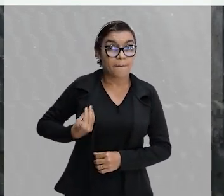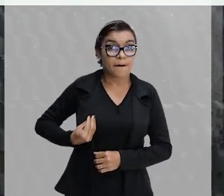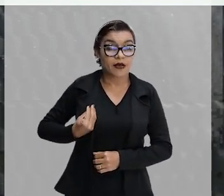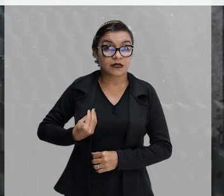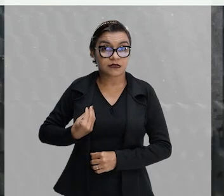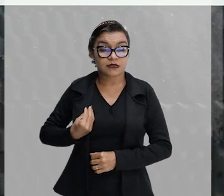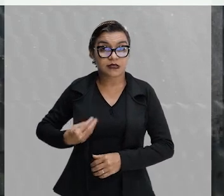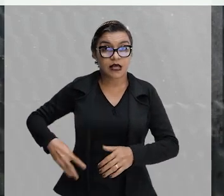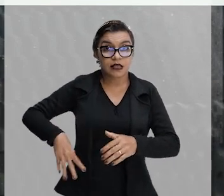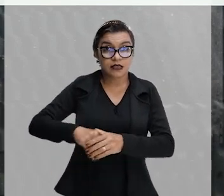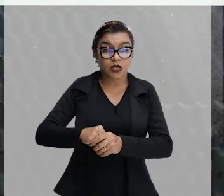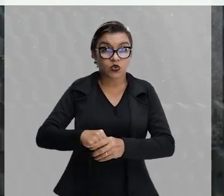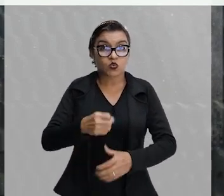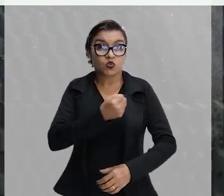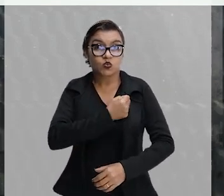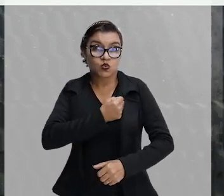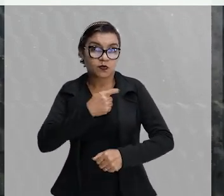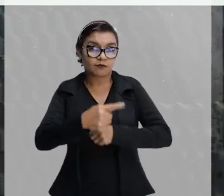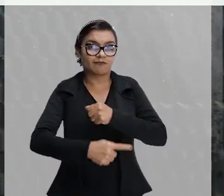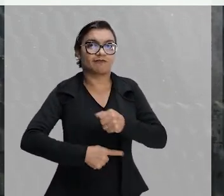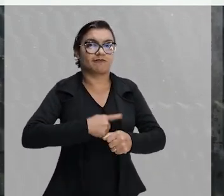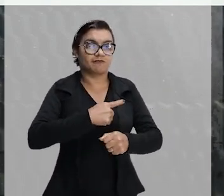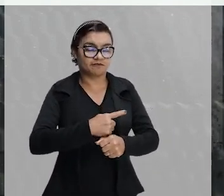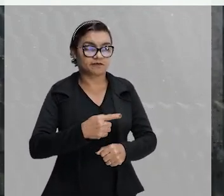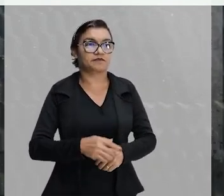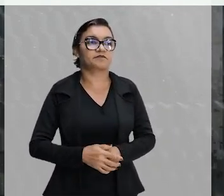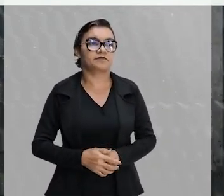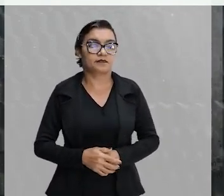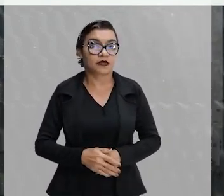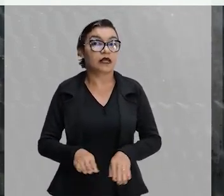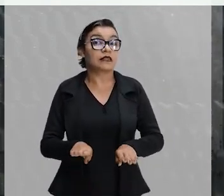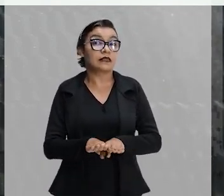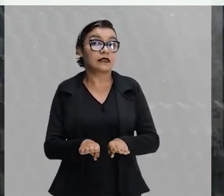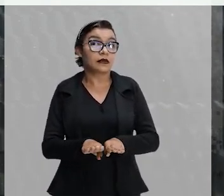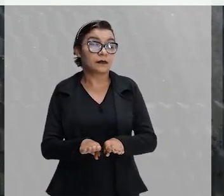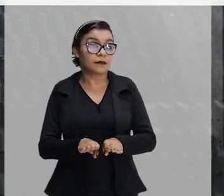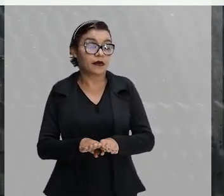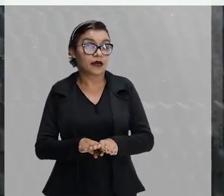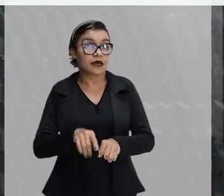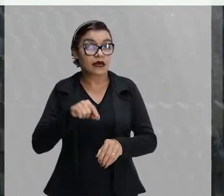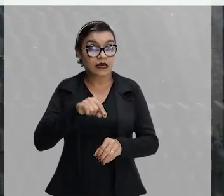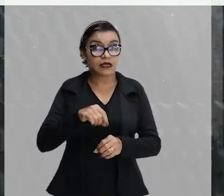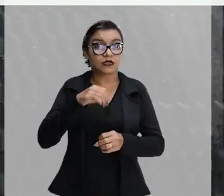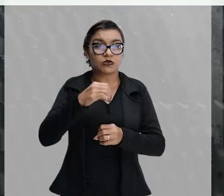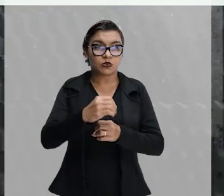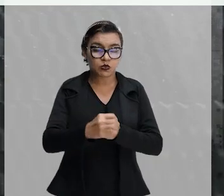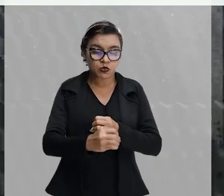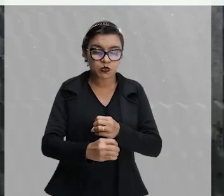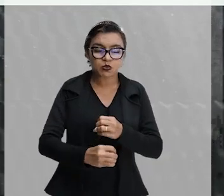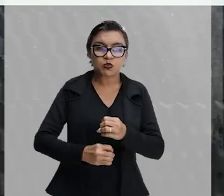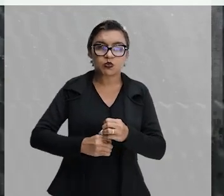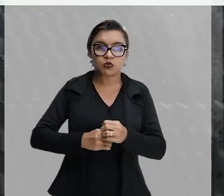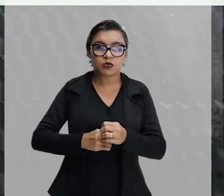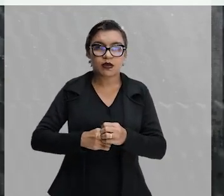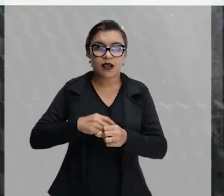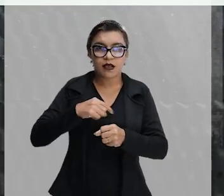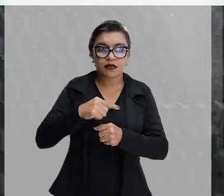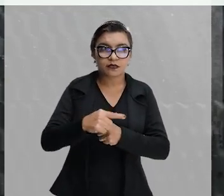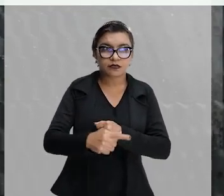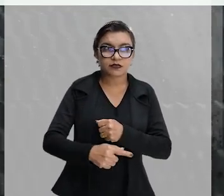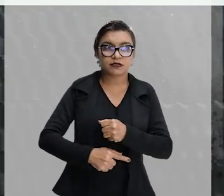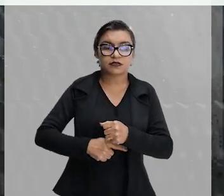núcleo atômico, ok? E em suas órbitas nós temos aqui